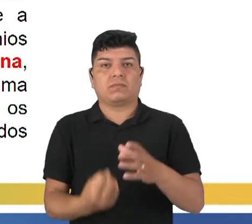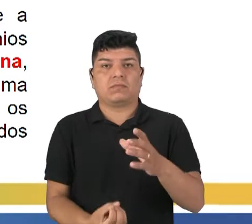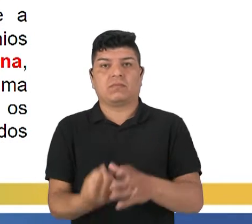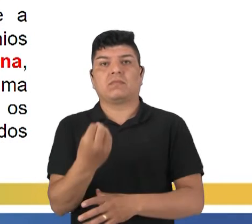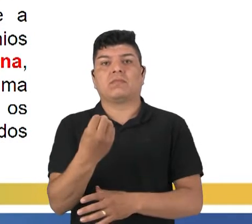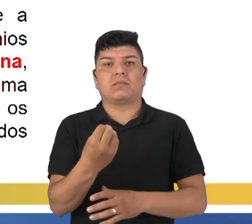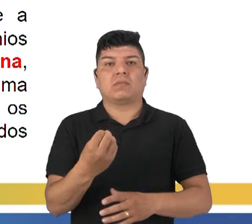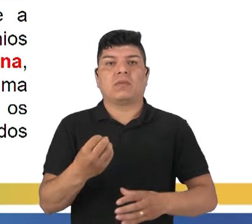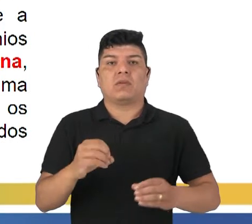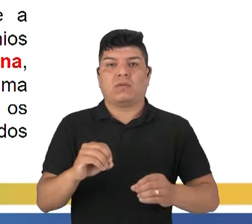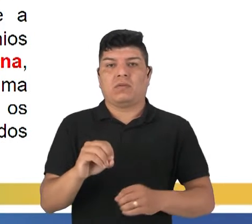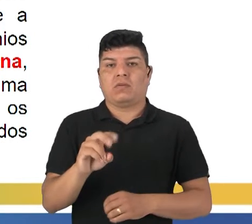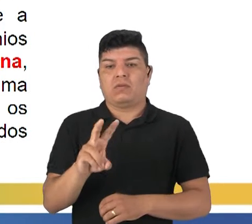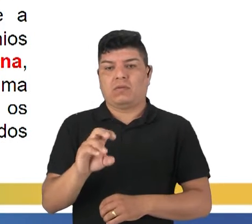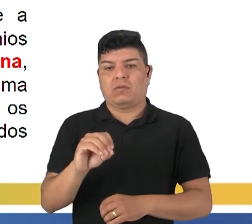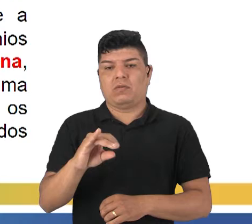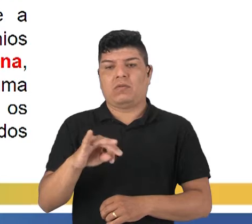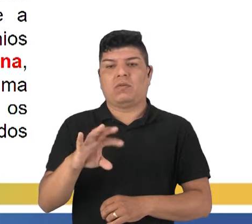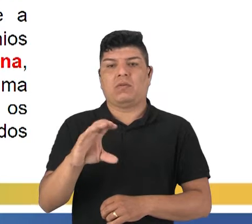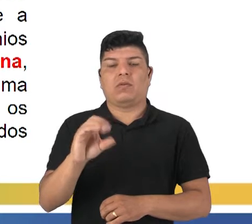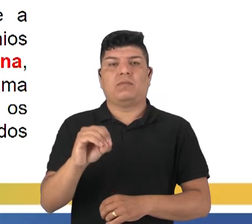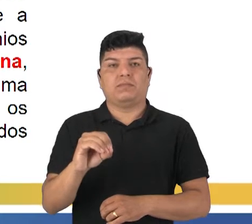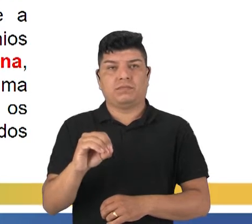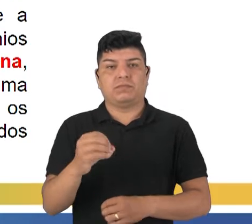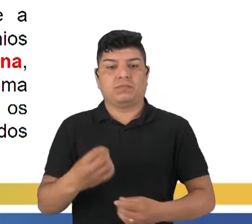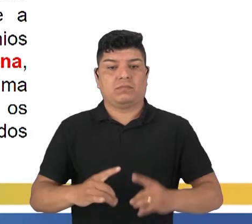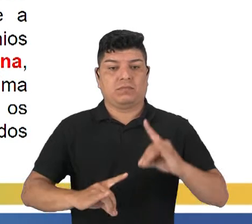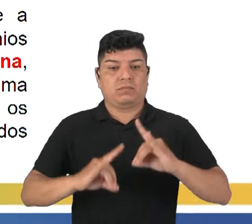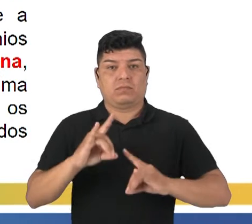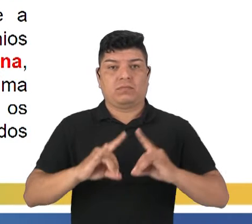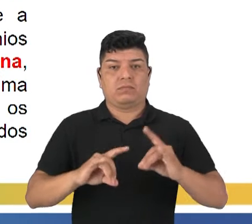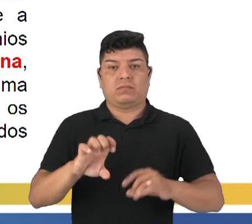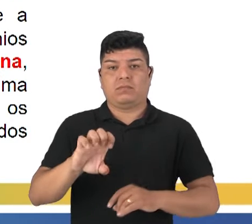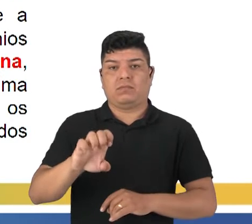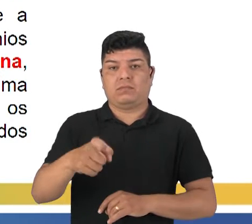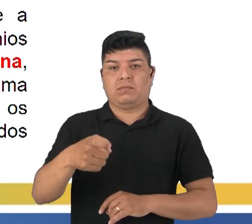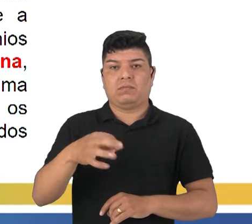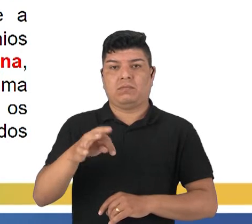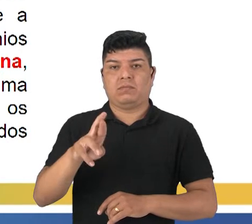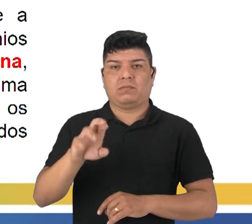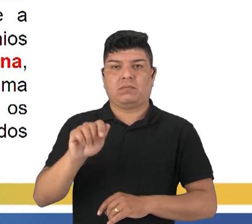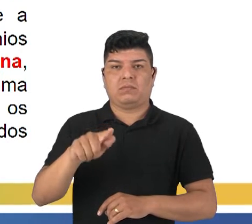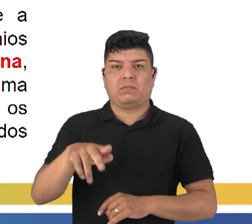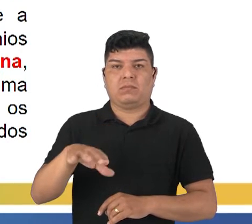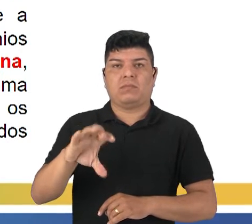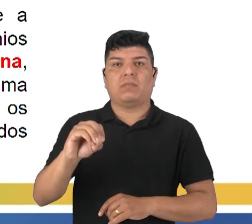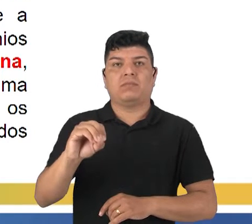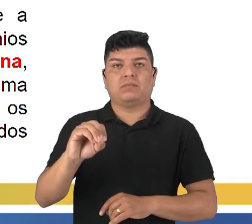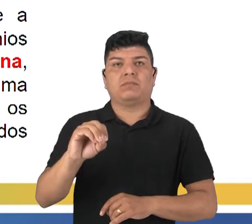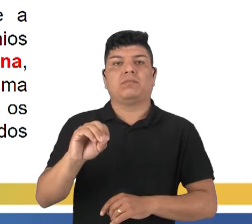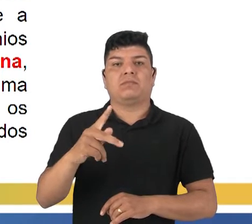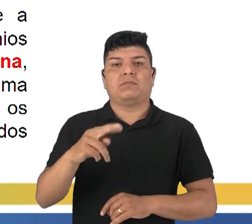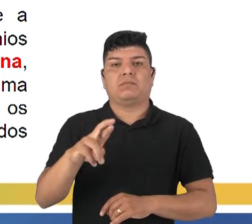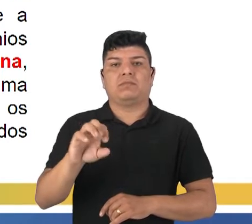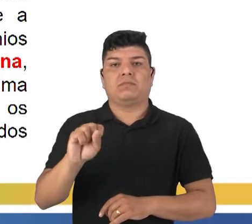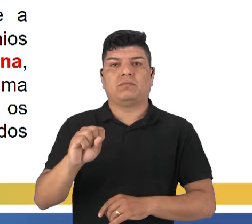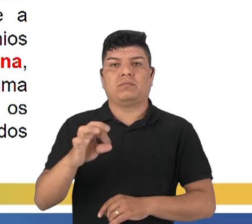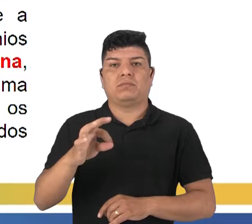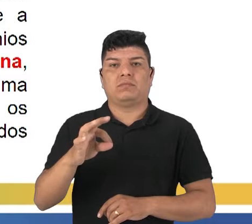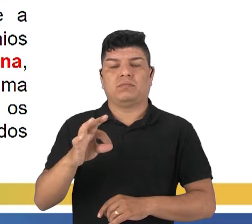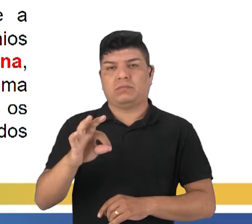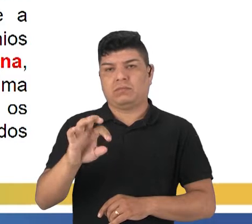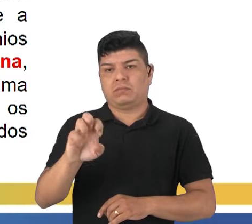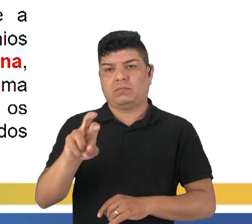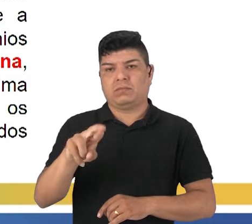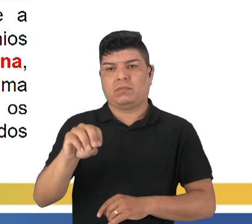do ovócito, e a produção dos hormônios estrogênio e progesterona. Esses dois hormônios, o